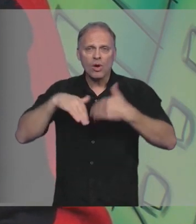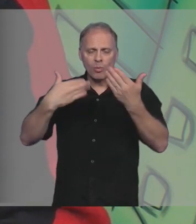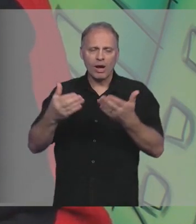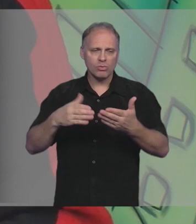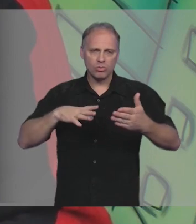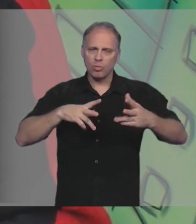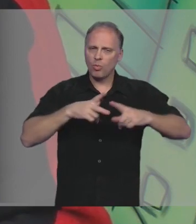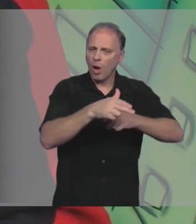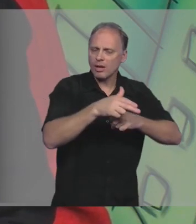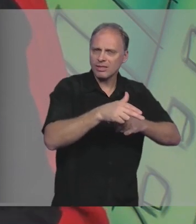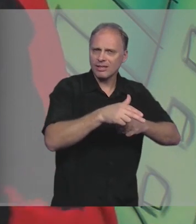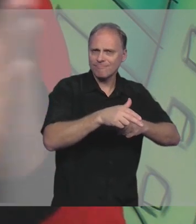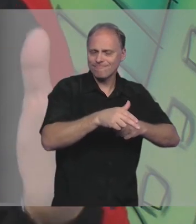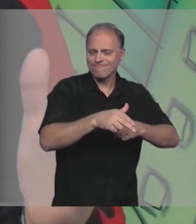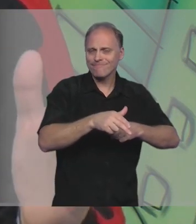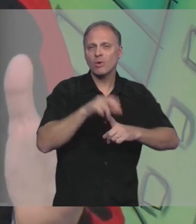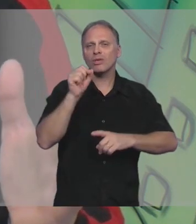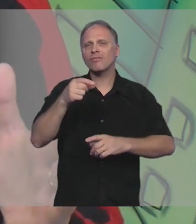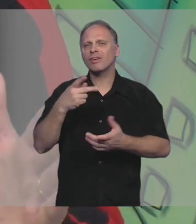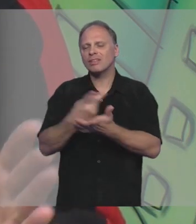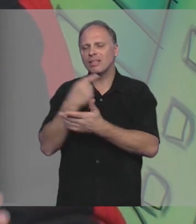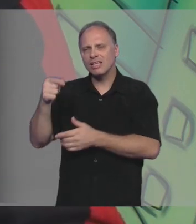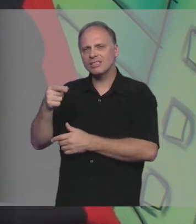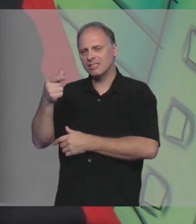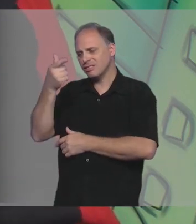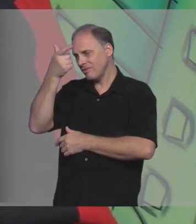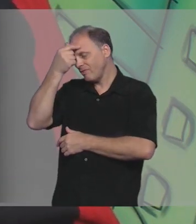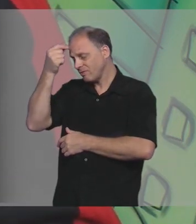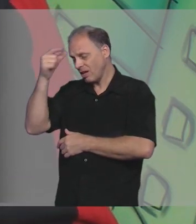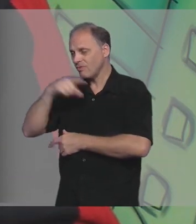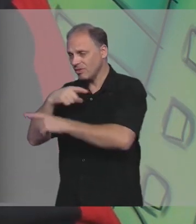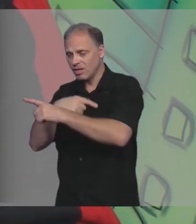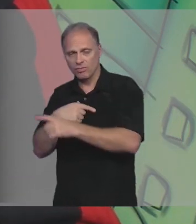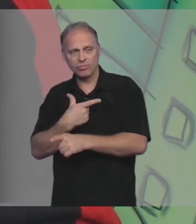isso, significa o seguinte: esses vão ter uma educação superior, os outros